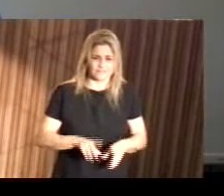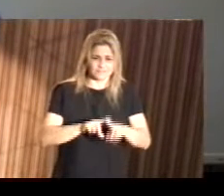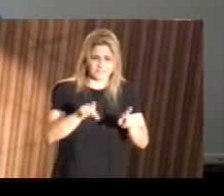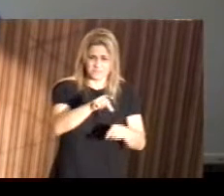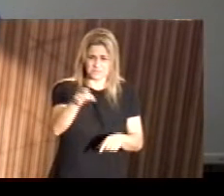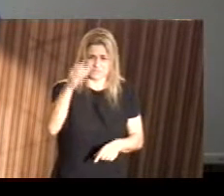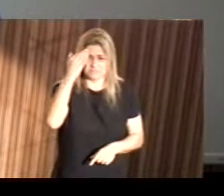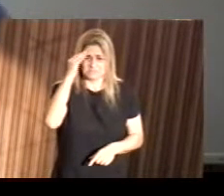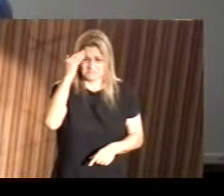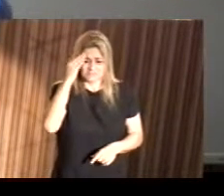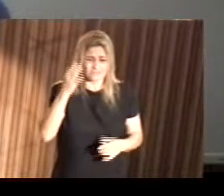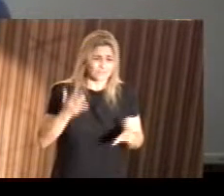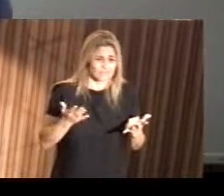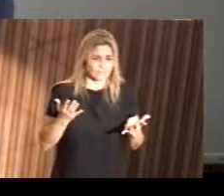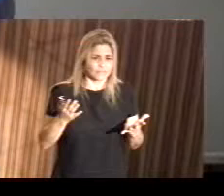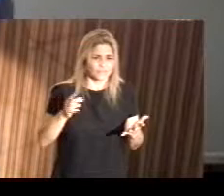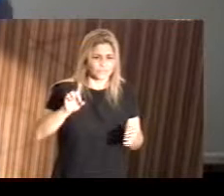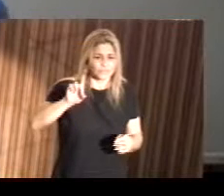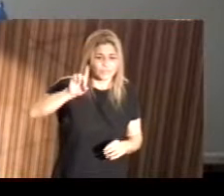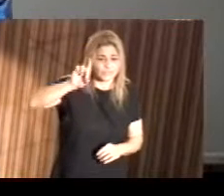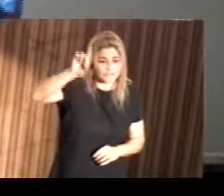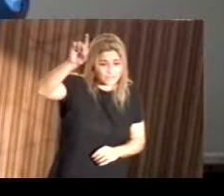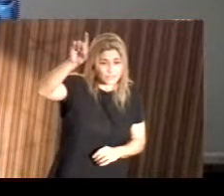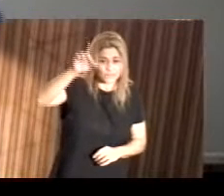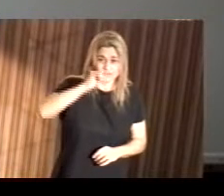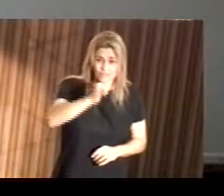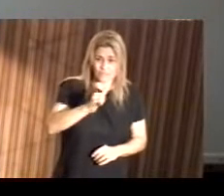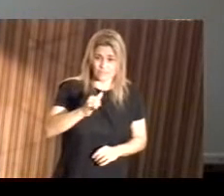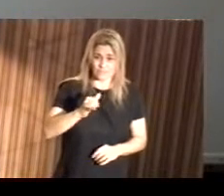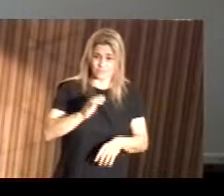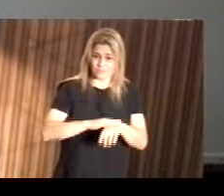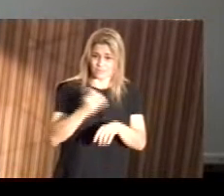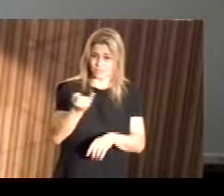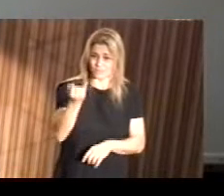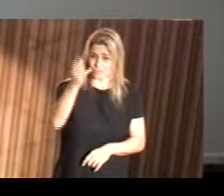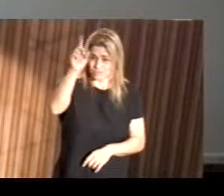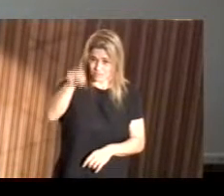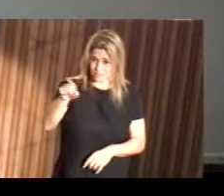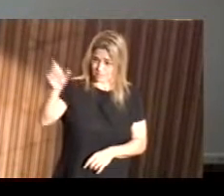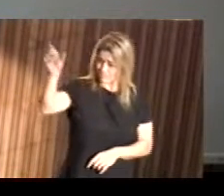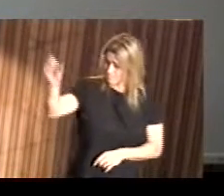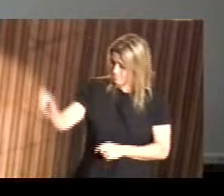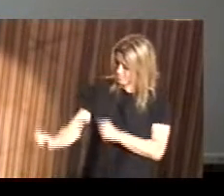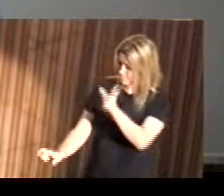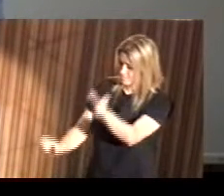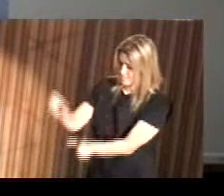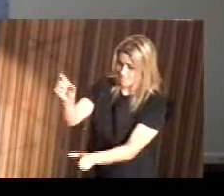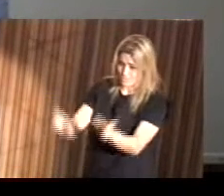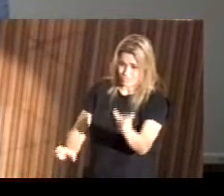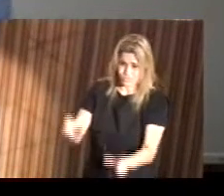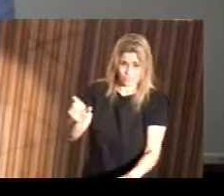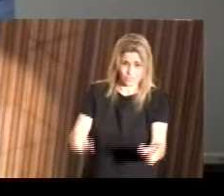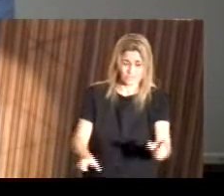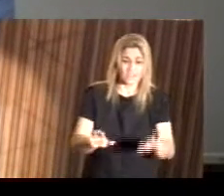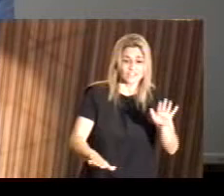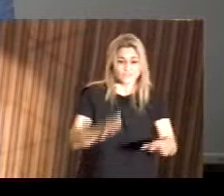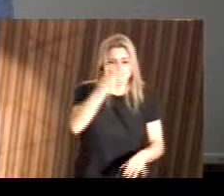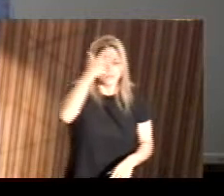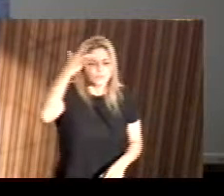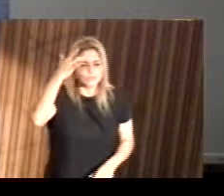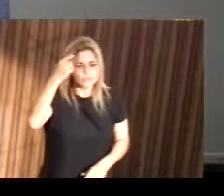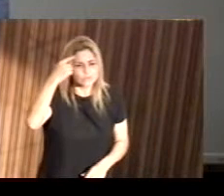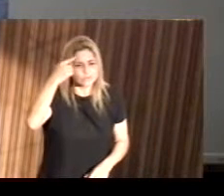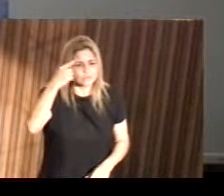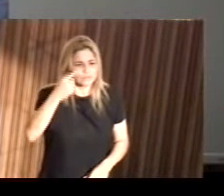E lembra, para Deus as pessoas valem mais do que as coisas. Se para você viver a vida cristã, você